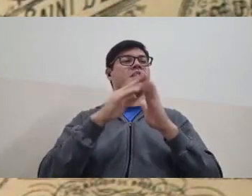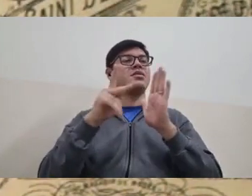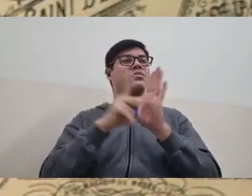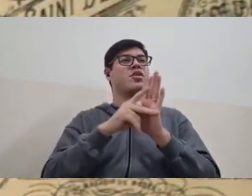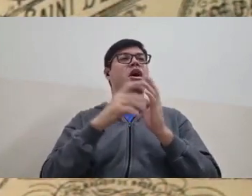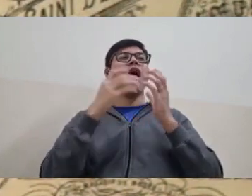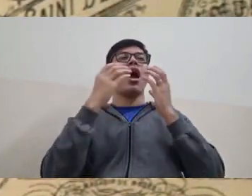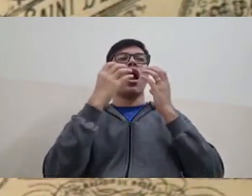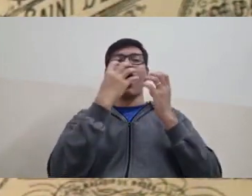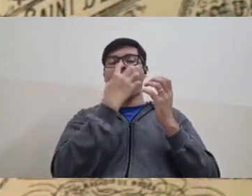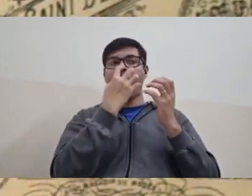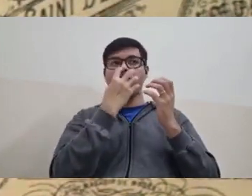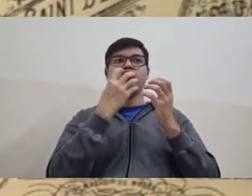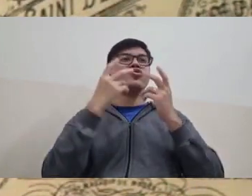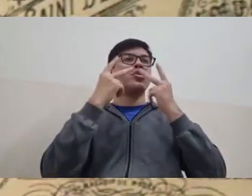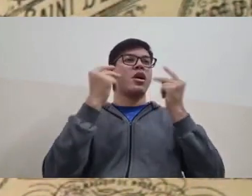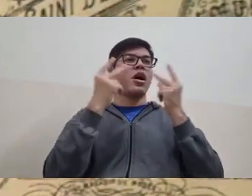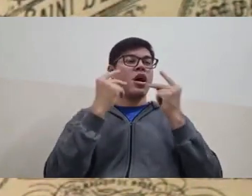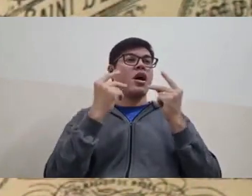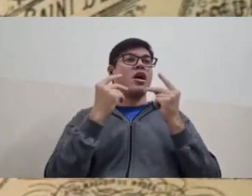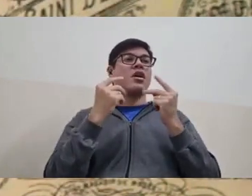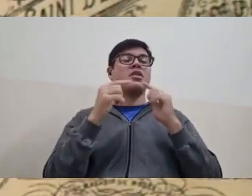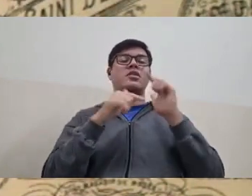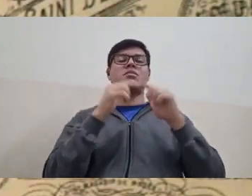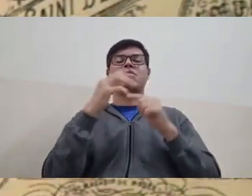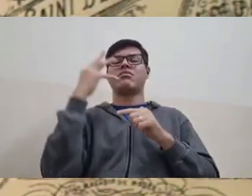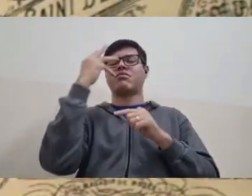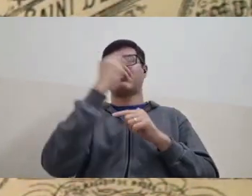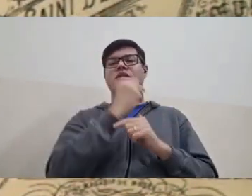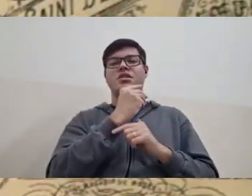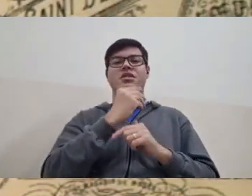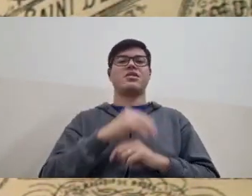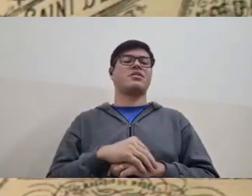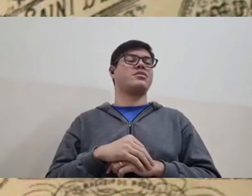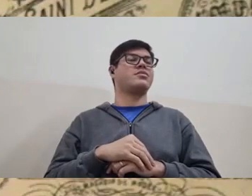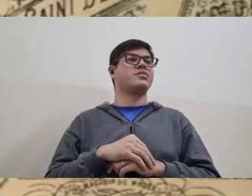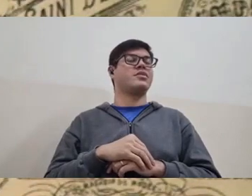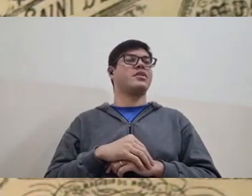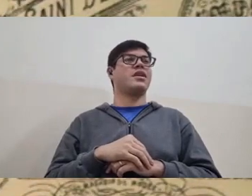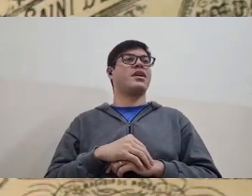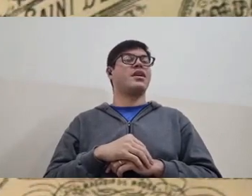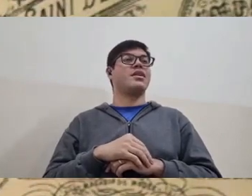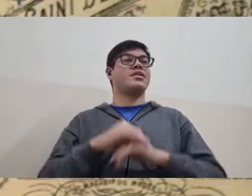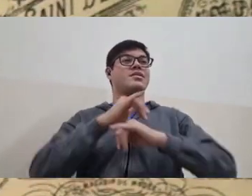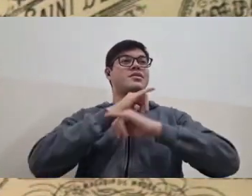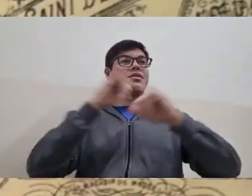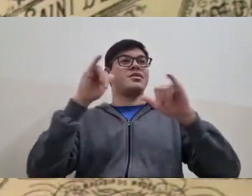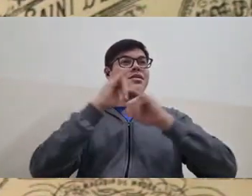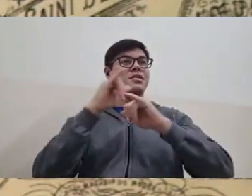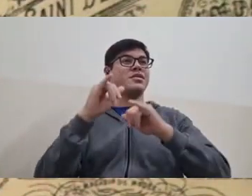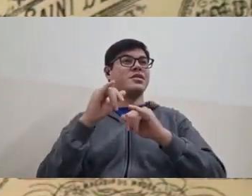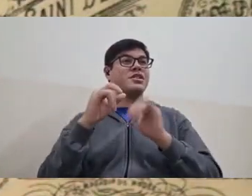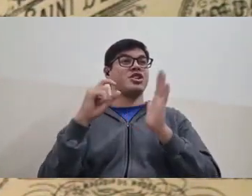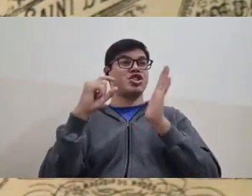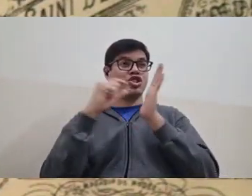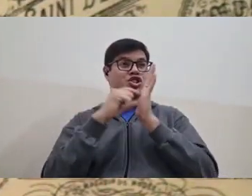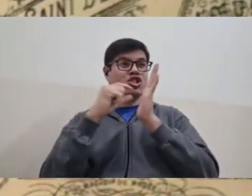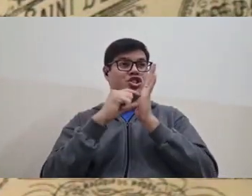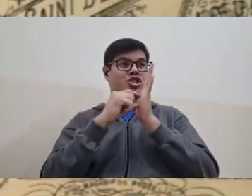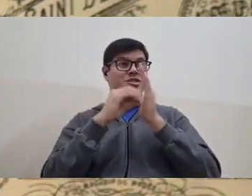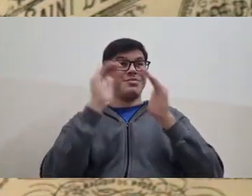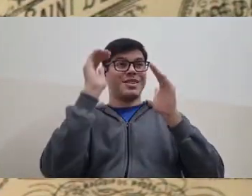e dá um bom trabalho, mas também é um trabalho lindo que é feito. A gente está fazendo campanha de